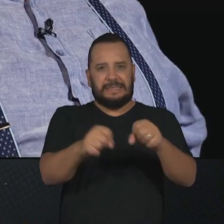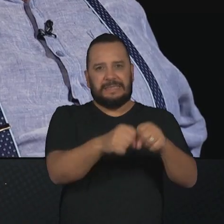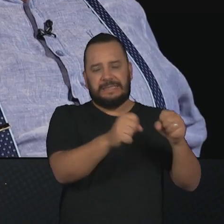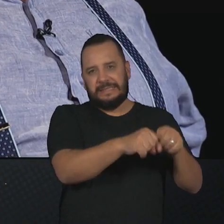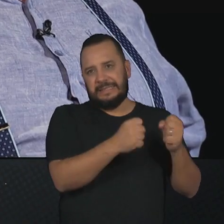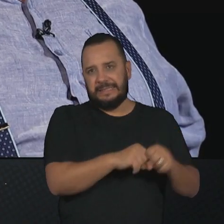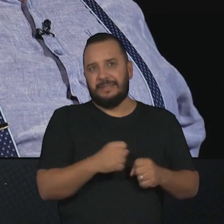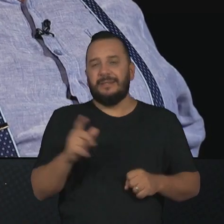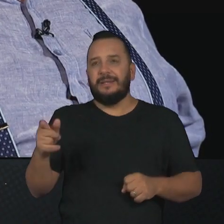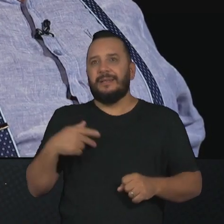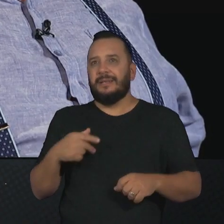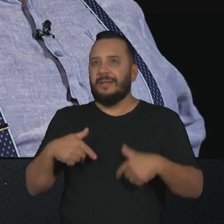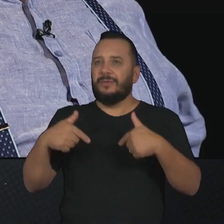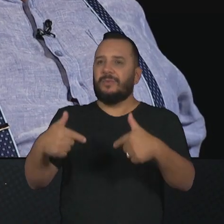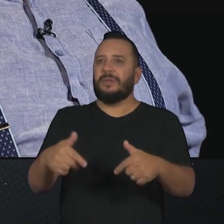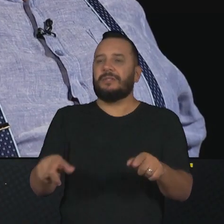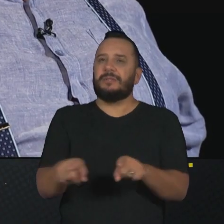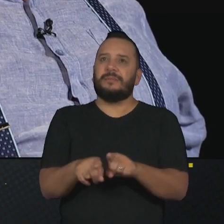muito